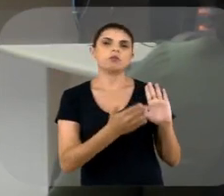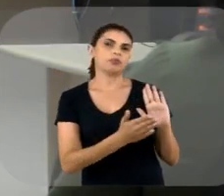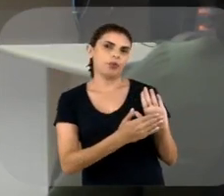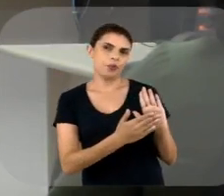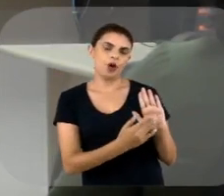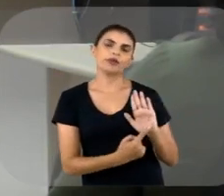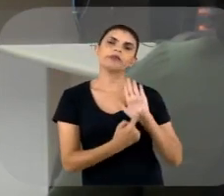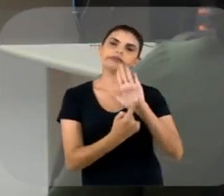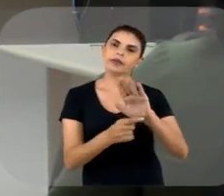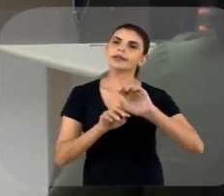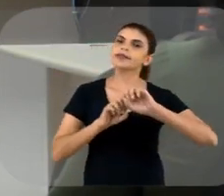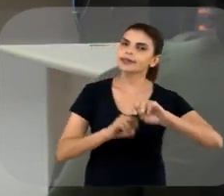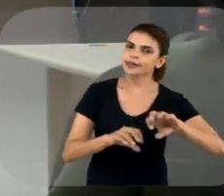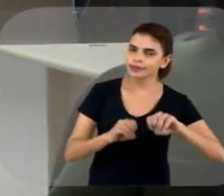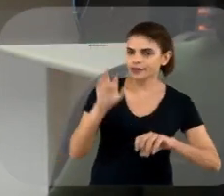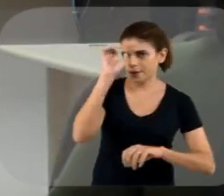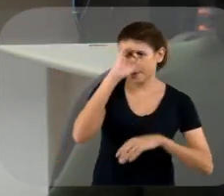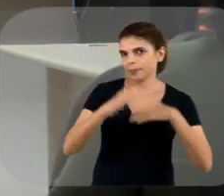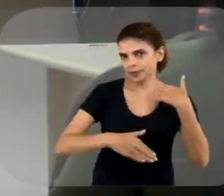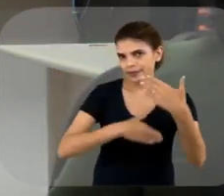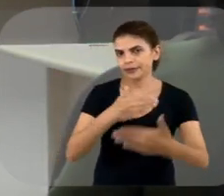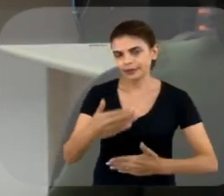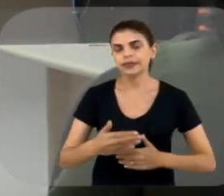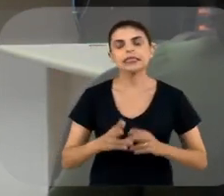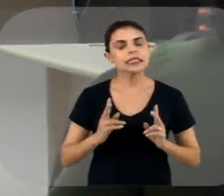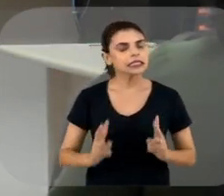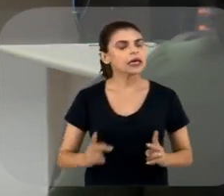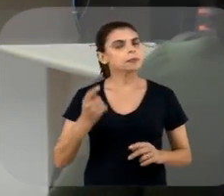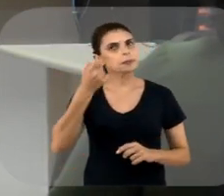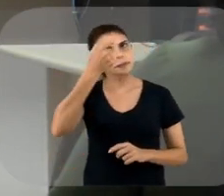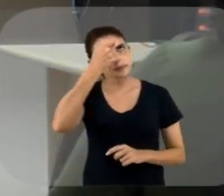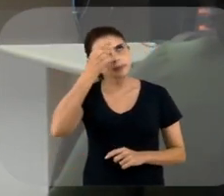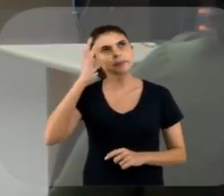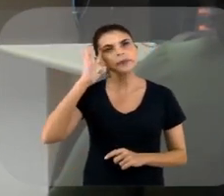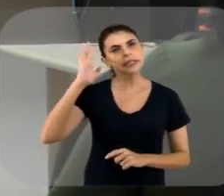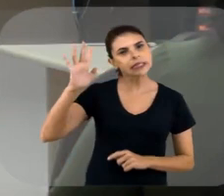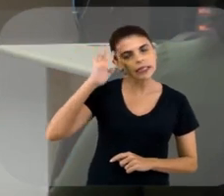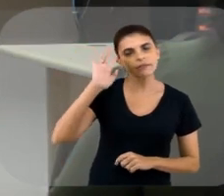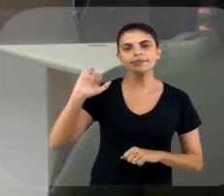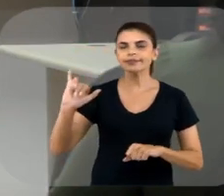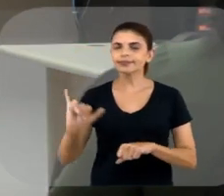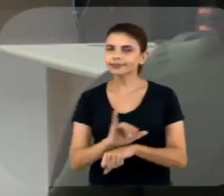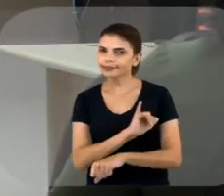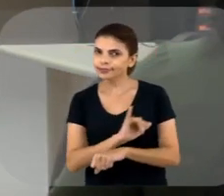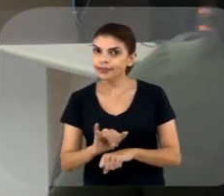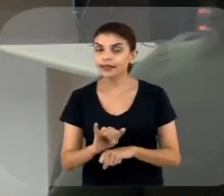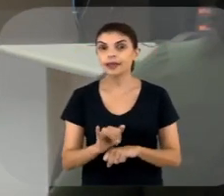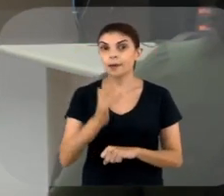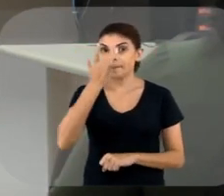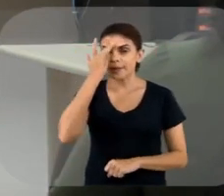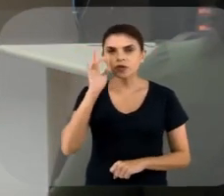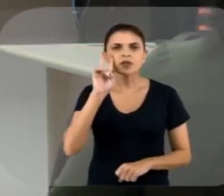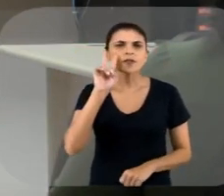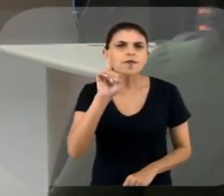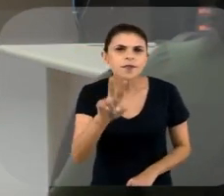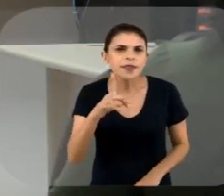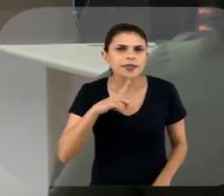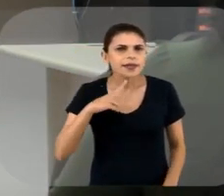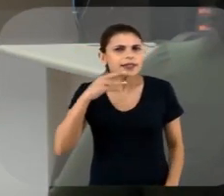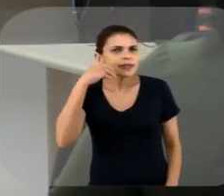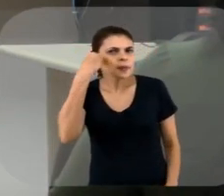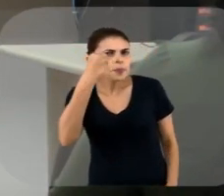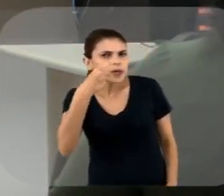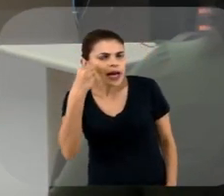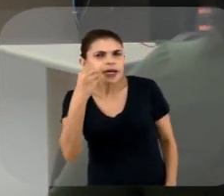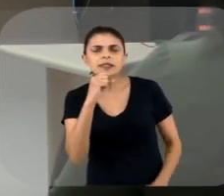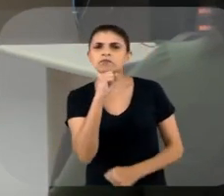grande proposta do curso. Então, a gente tem que sempre pensar, né, como eu disse, a pessoa está ali naquela